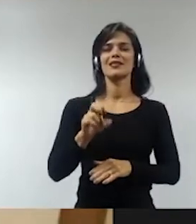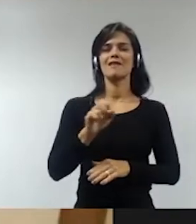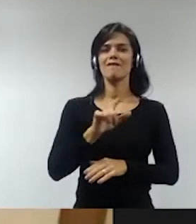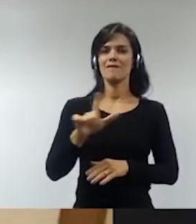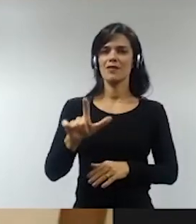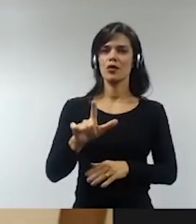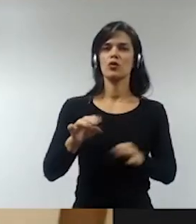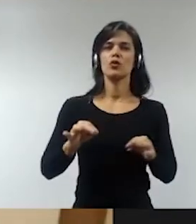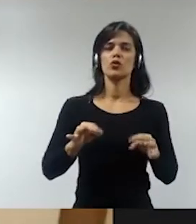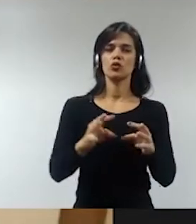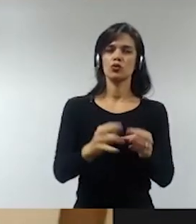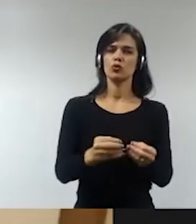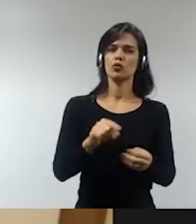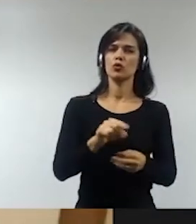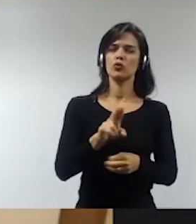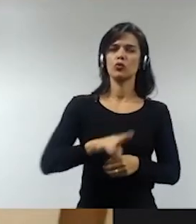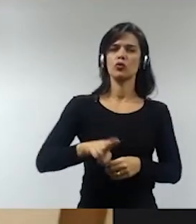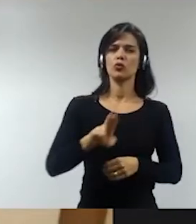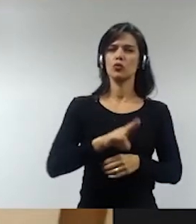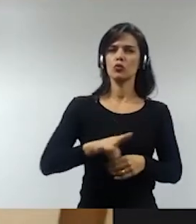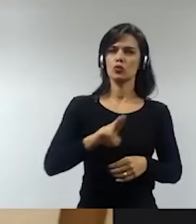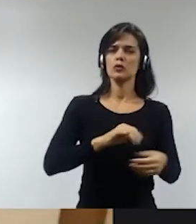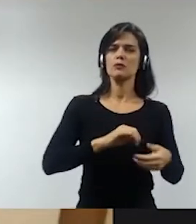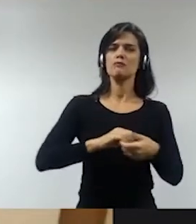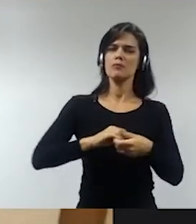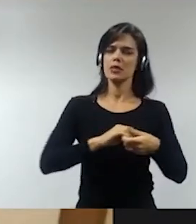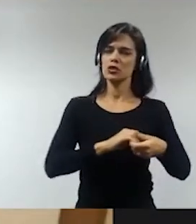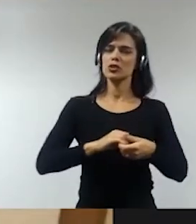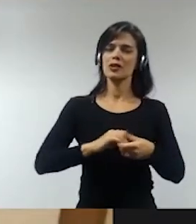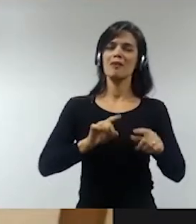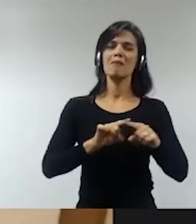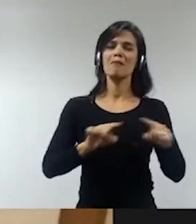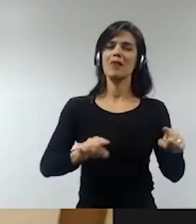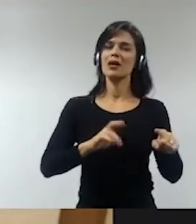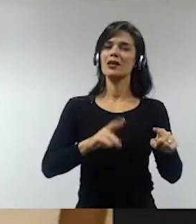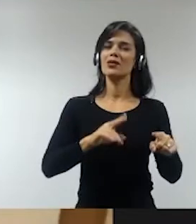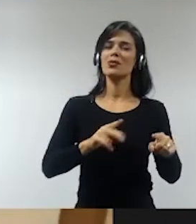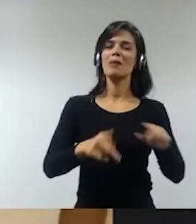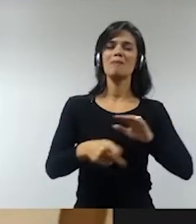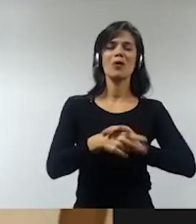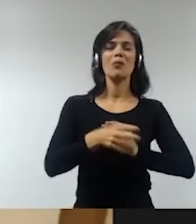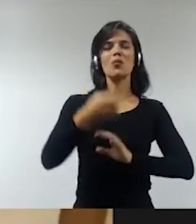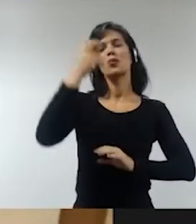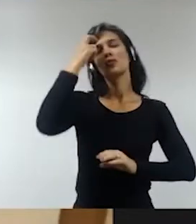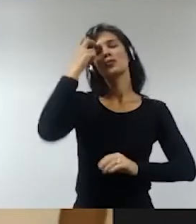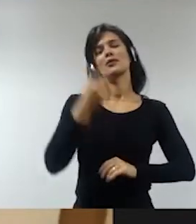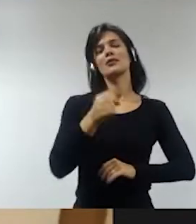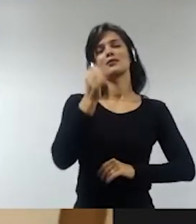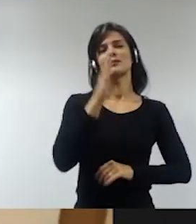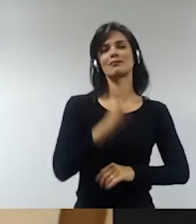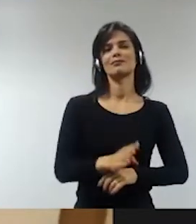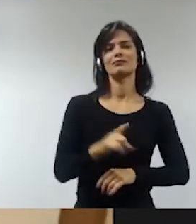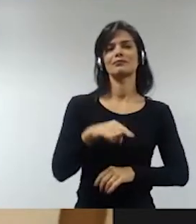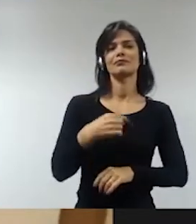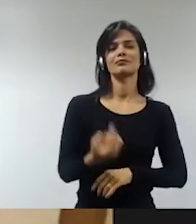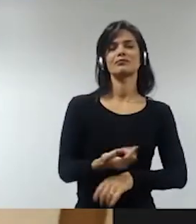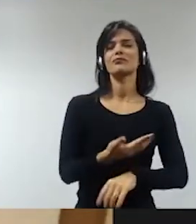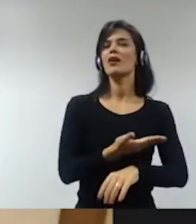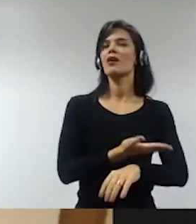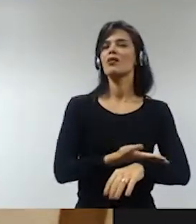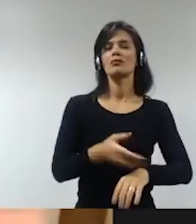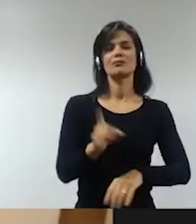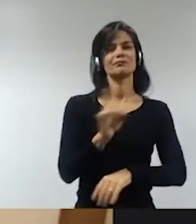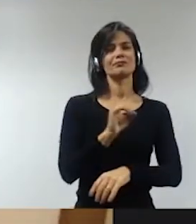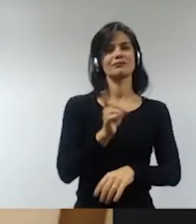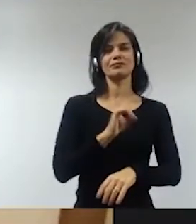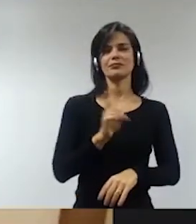se utilizem desses processos de autocomposição, mas isso não faz parte da nossa cultura, né? A nossa cultura não é do